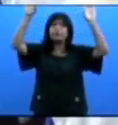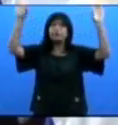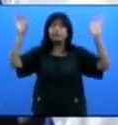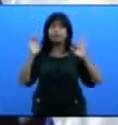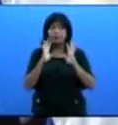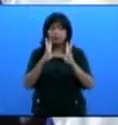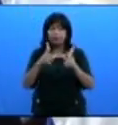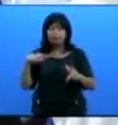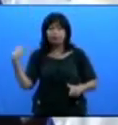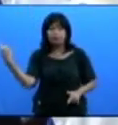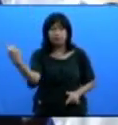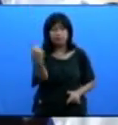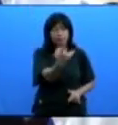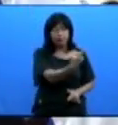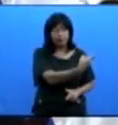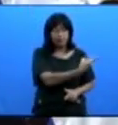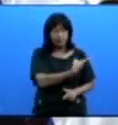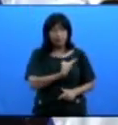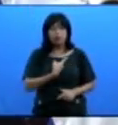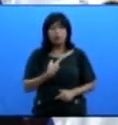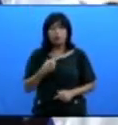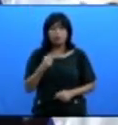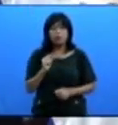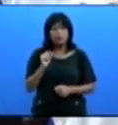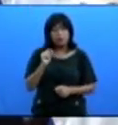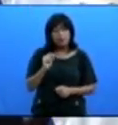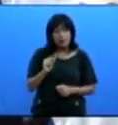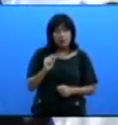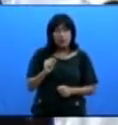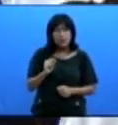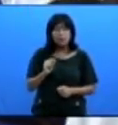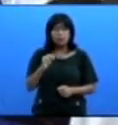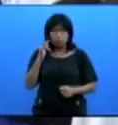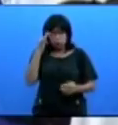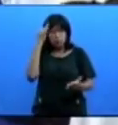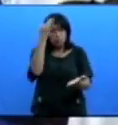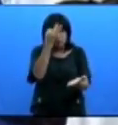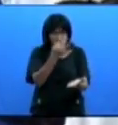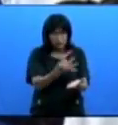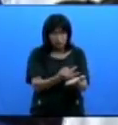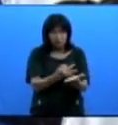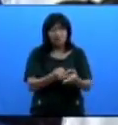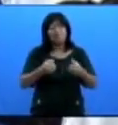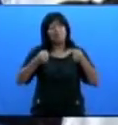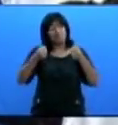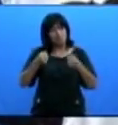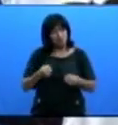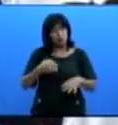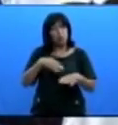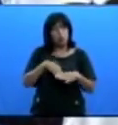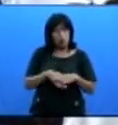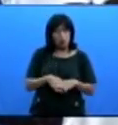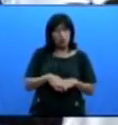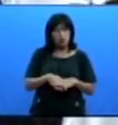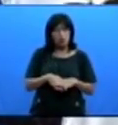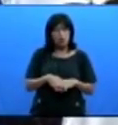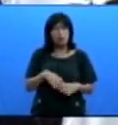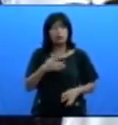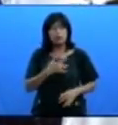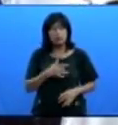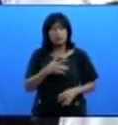céus para vós, que, mediante a fé, estáis guardados na virtude de Deus